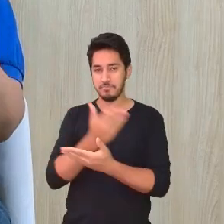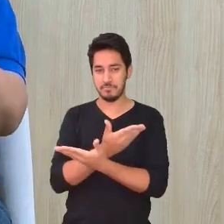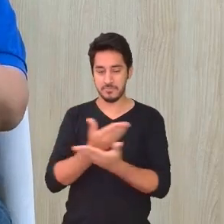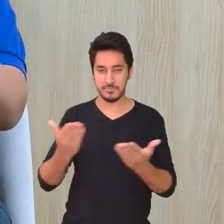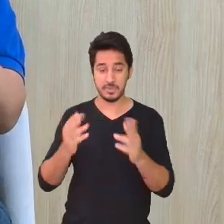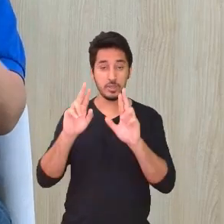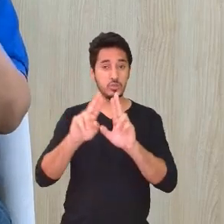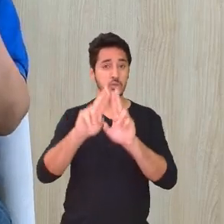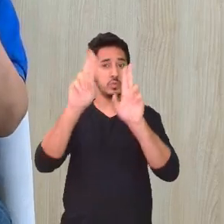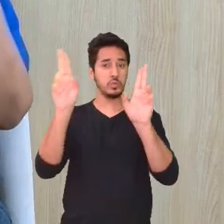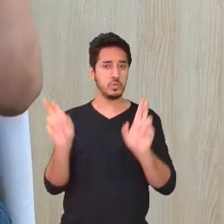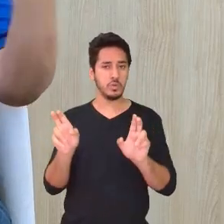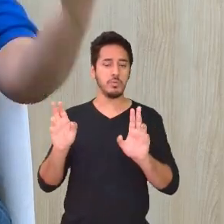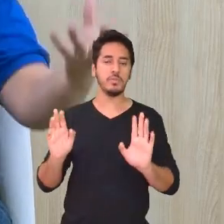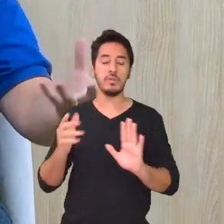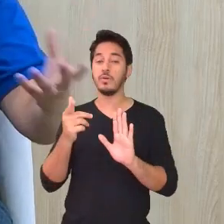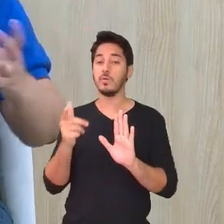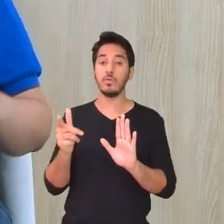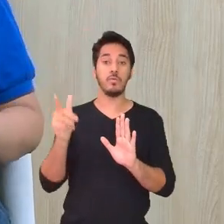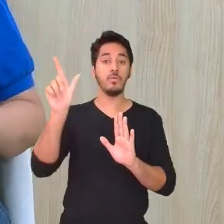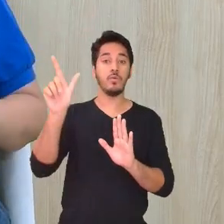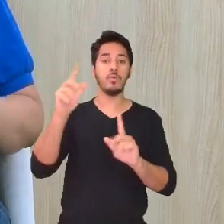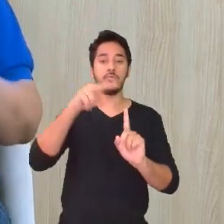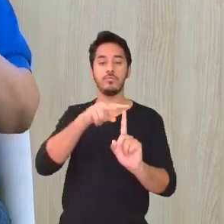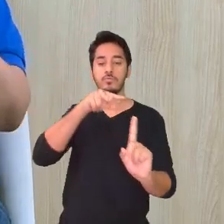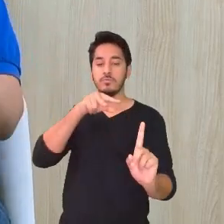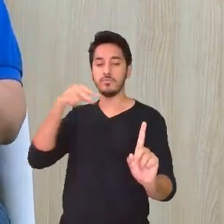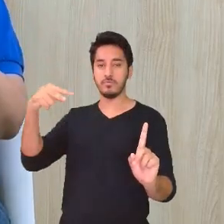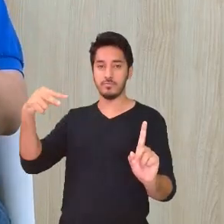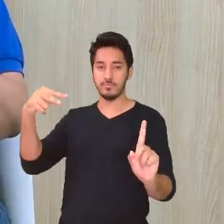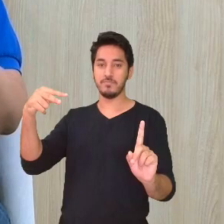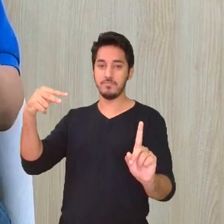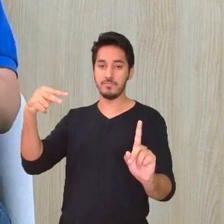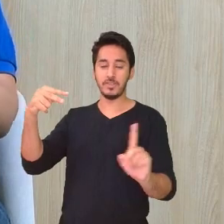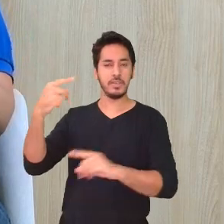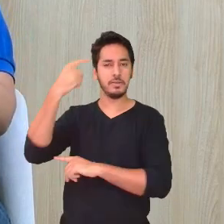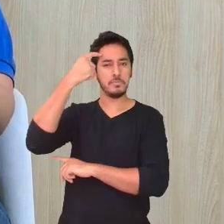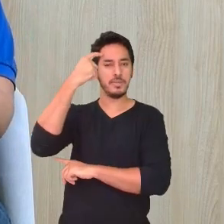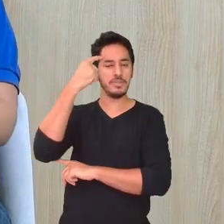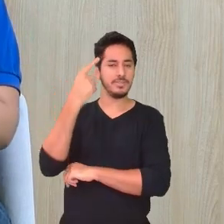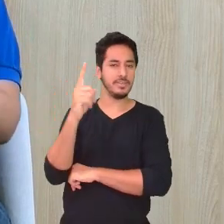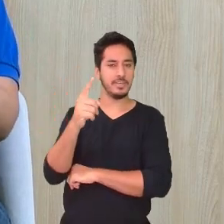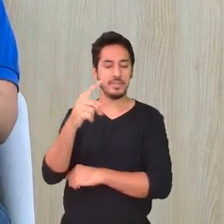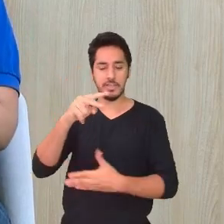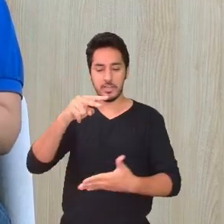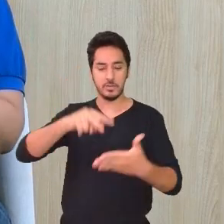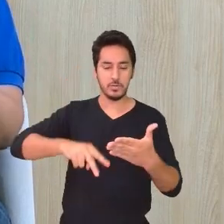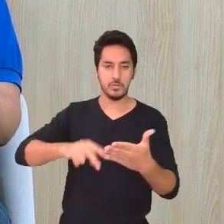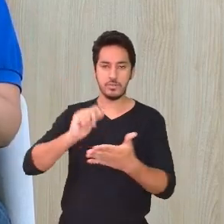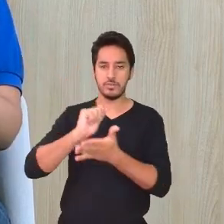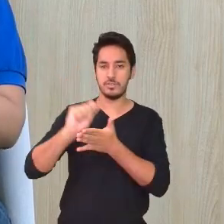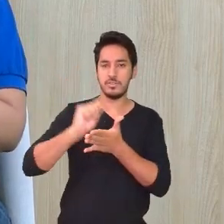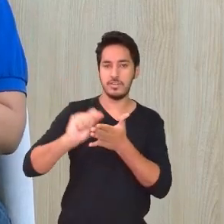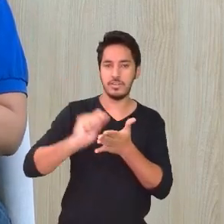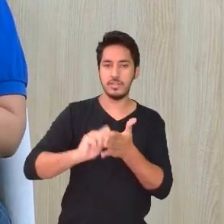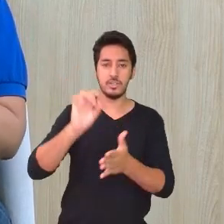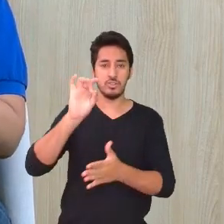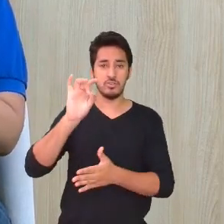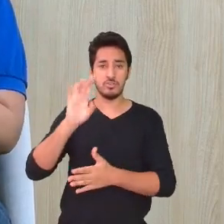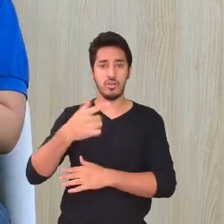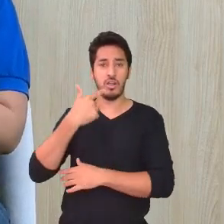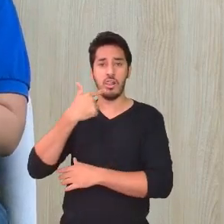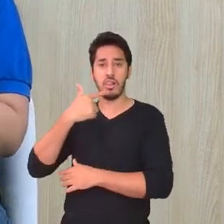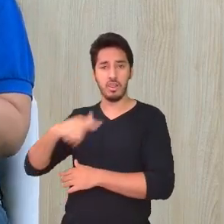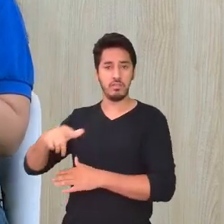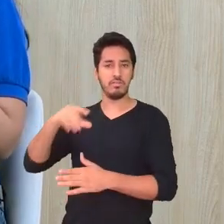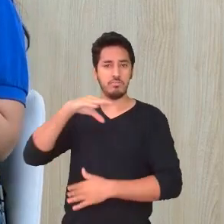vocês sobre um outro olhar, né? A gente pensa que somente é leitura e escrita e é só com língua portuguesa. Aí é